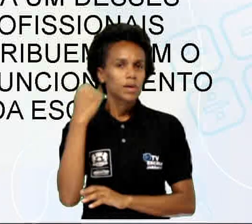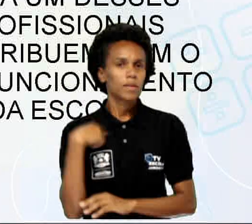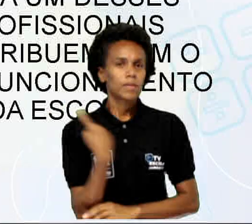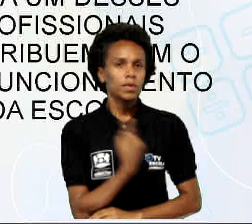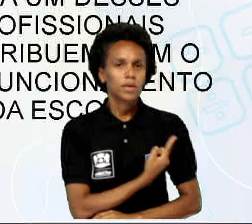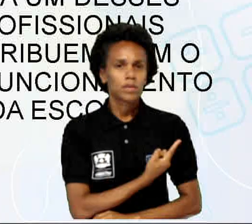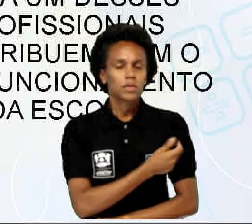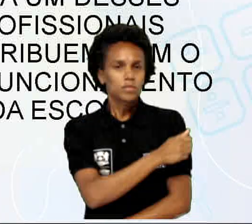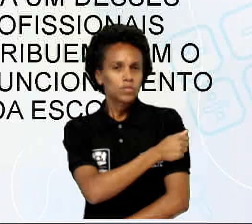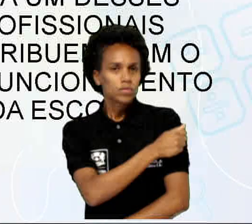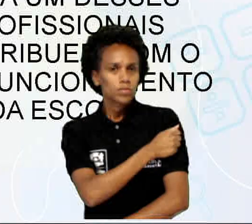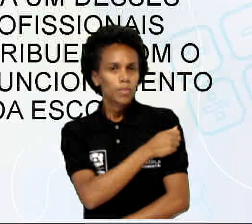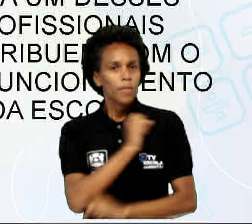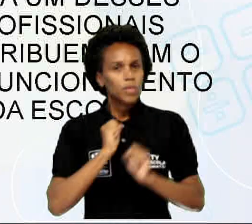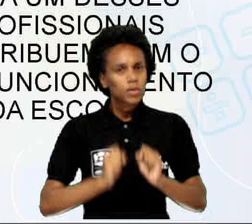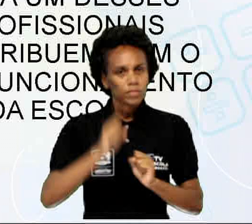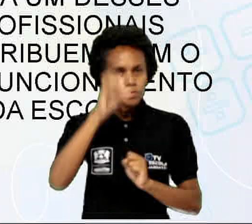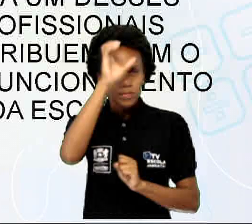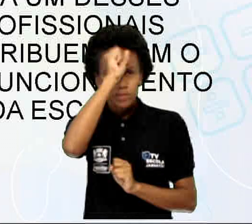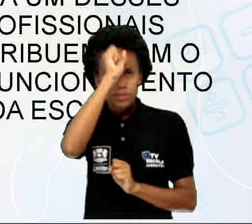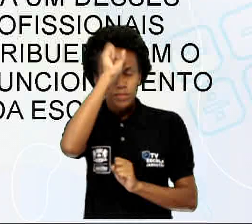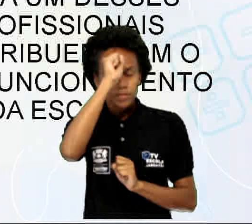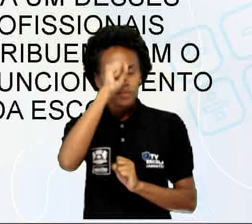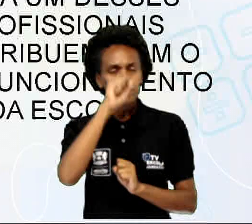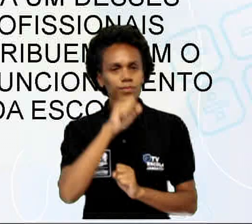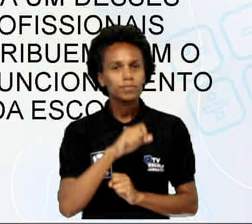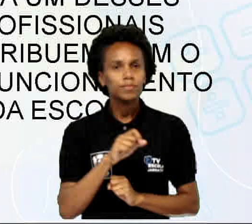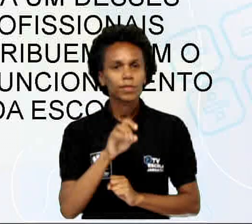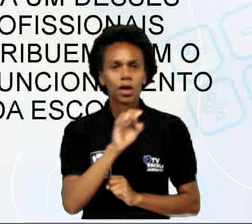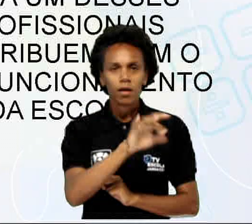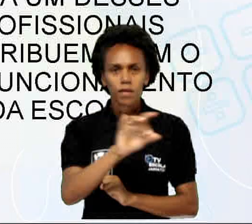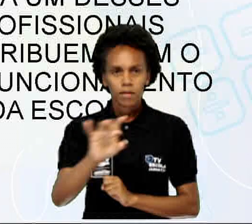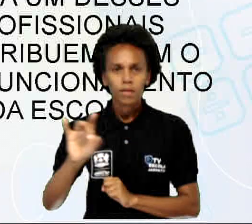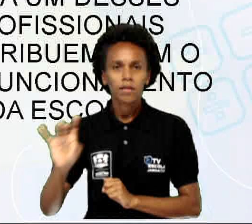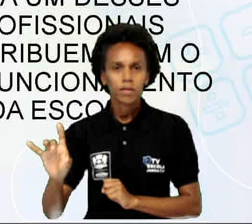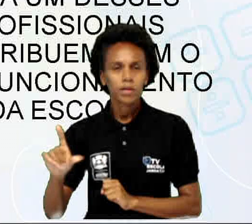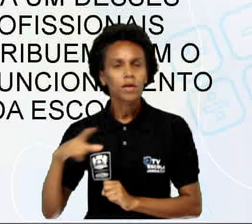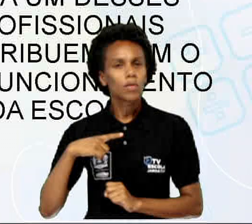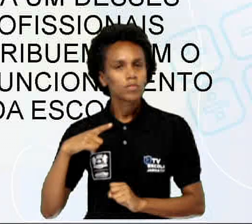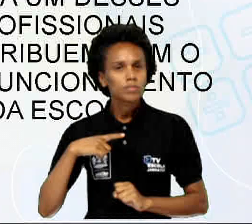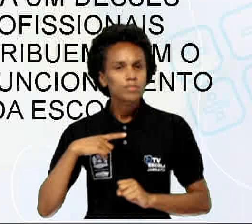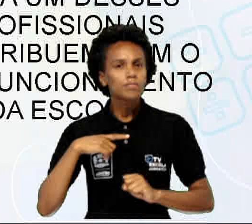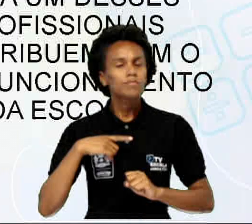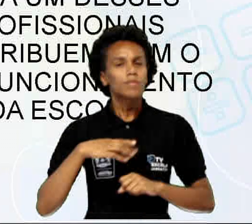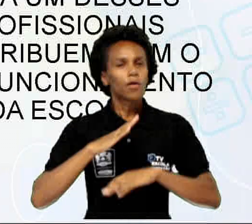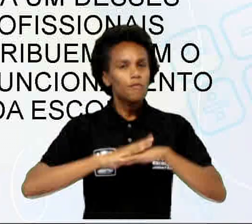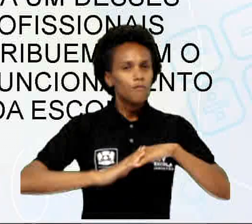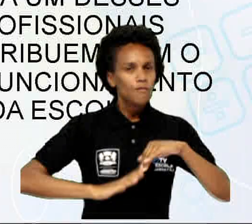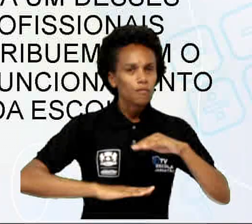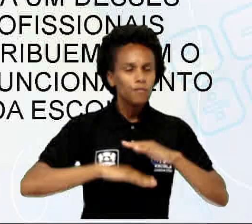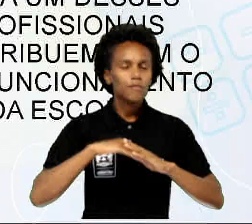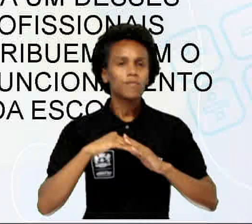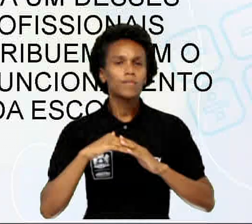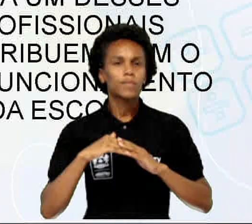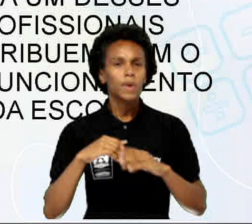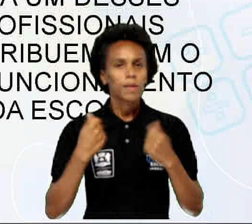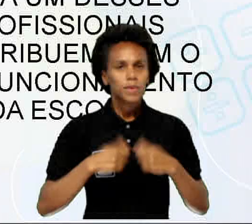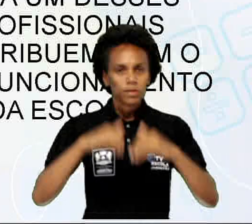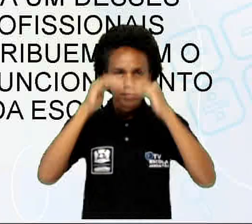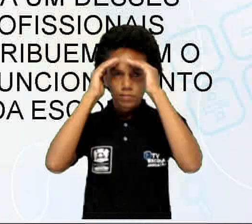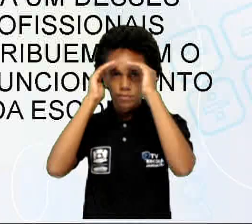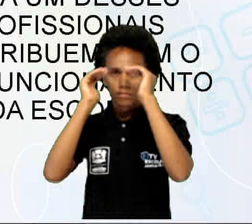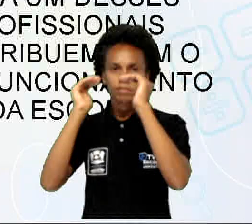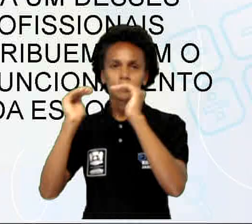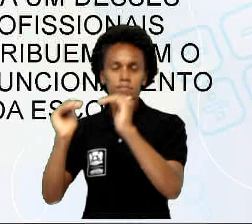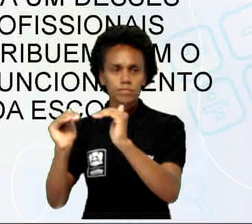deles, gente, tem a sua função e a gente precisa valorizar, respeitar a ele e o seu trabalho, como